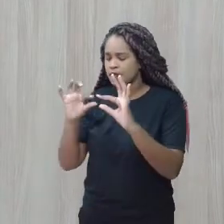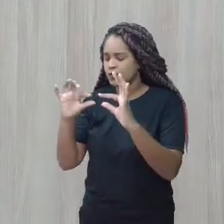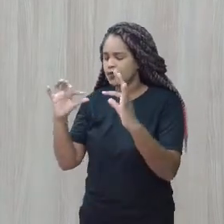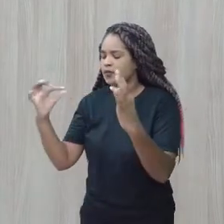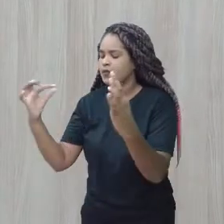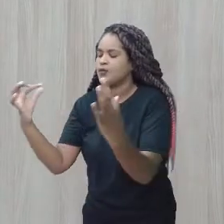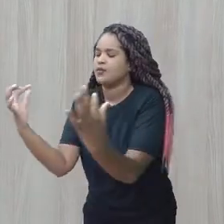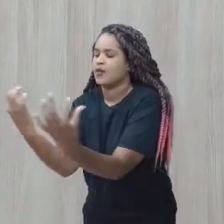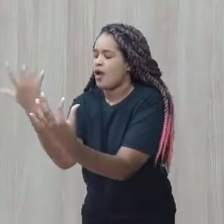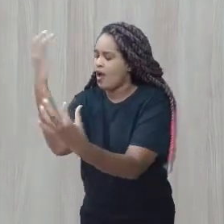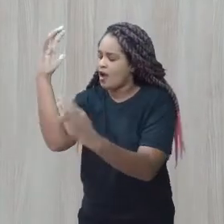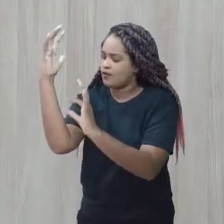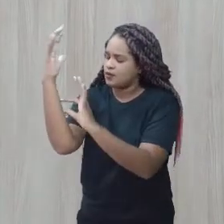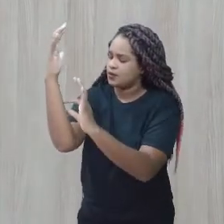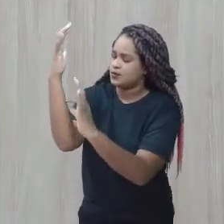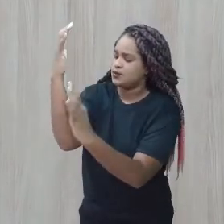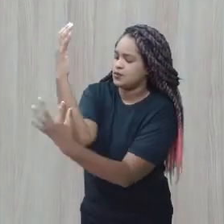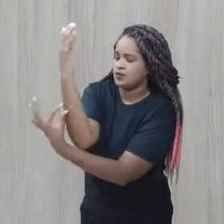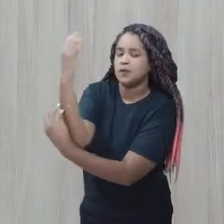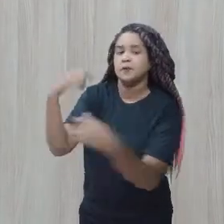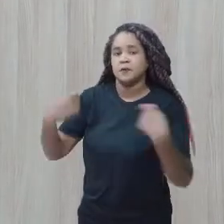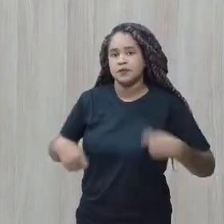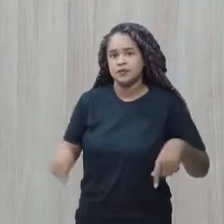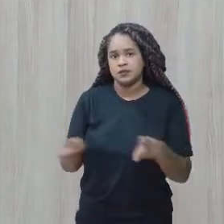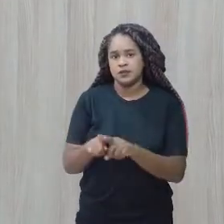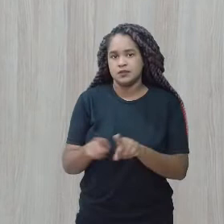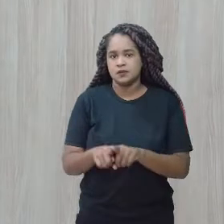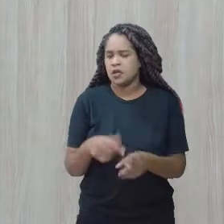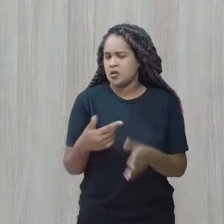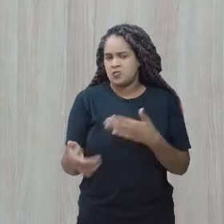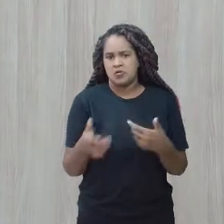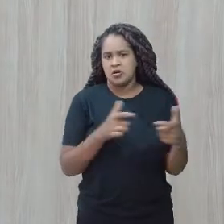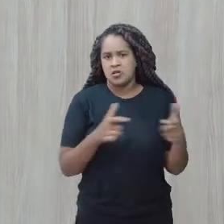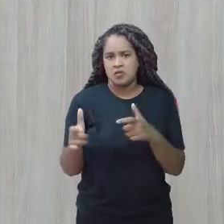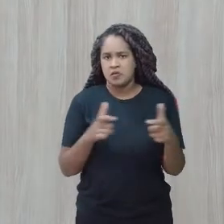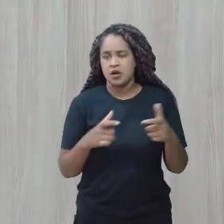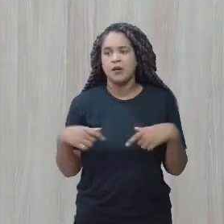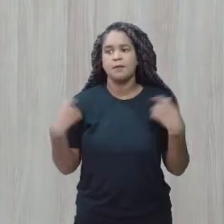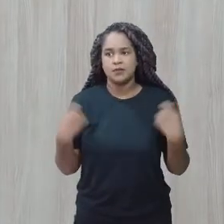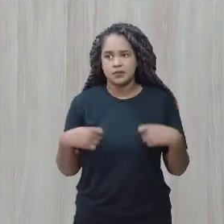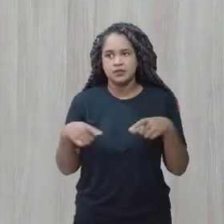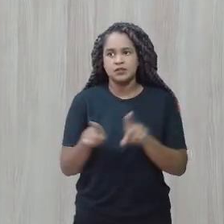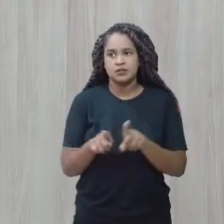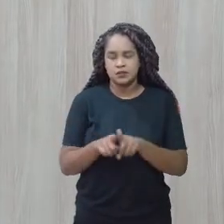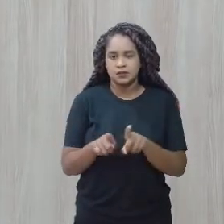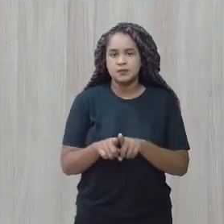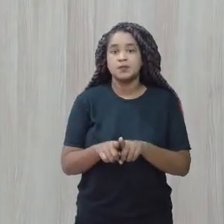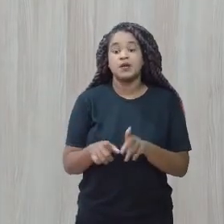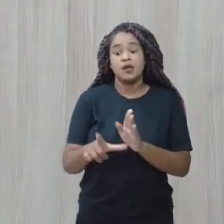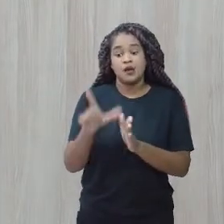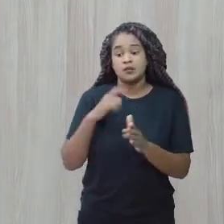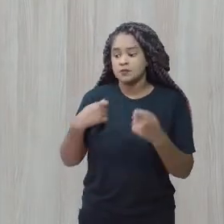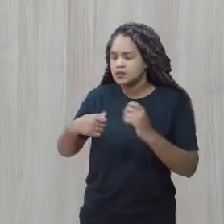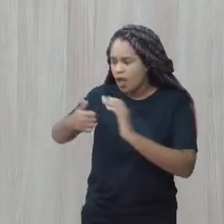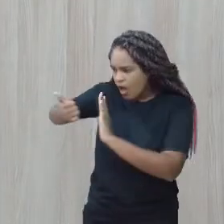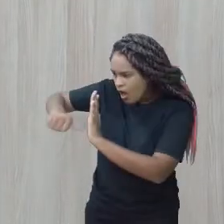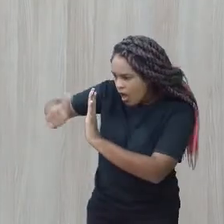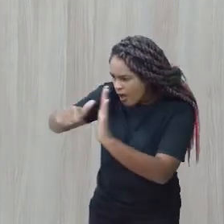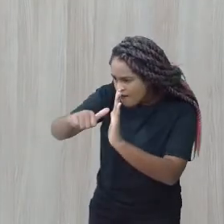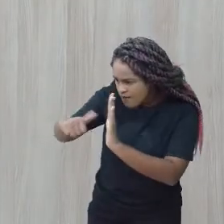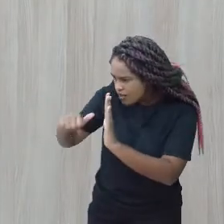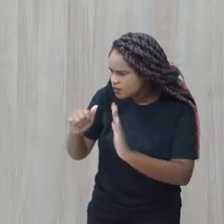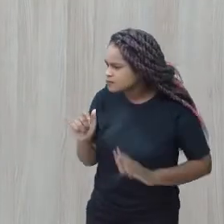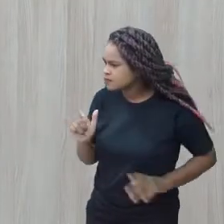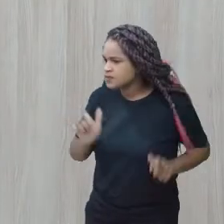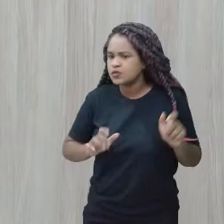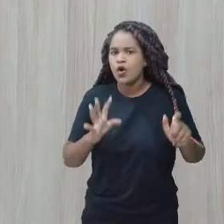vai colocar, seja na árvore ou numa rocha, o que quer que seja, esses lugares precisam ser inspecionados, né, precisa de pessoas